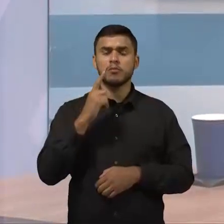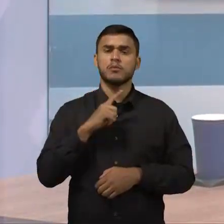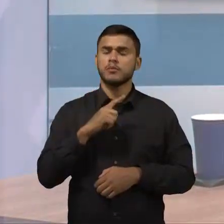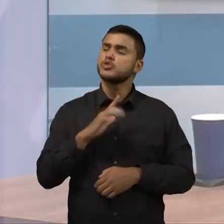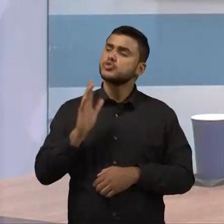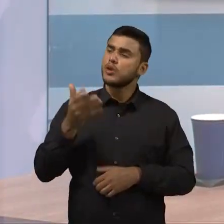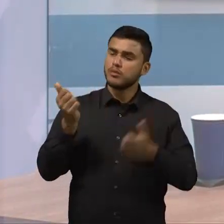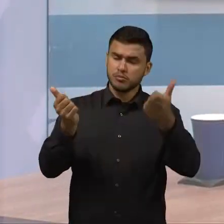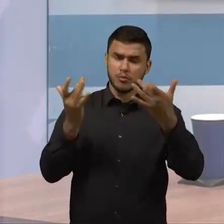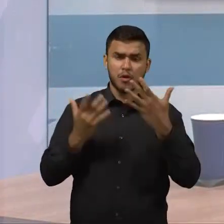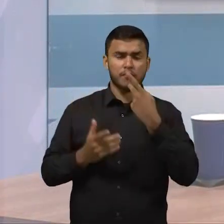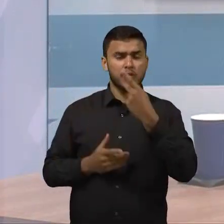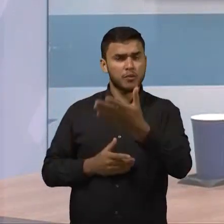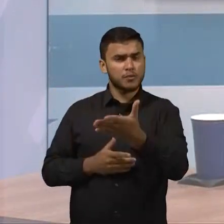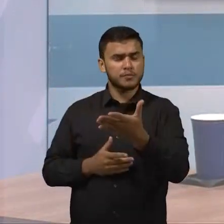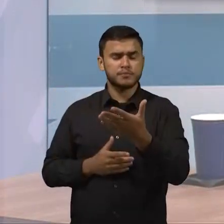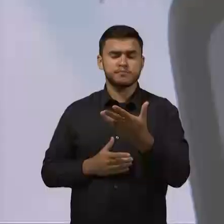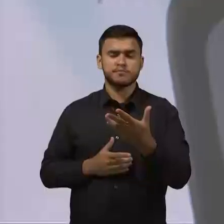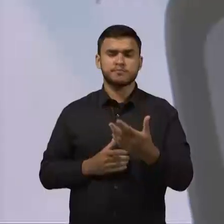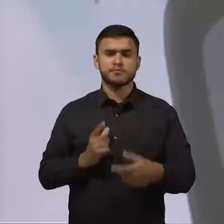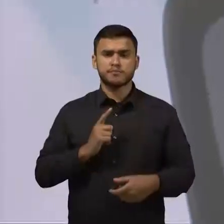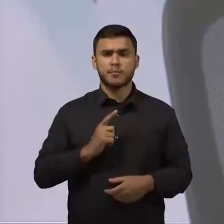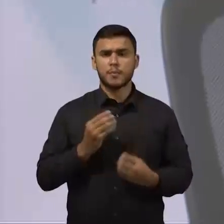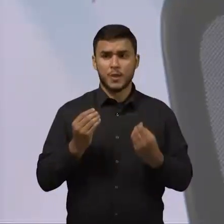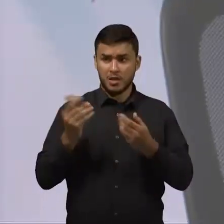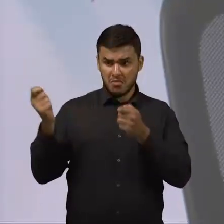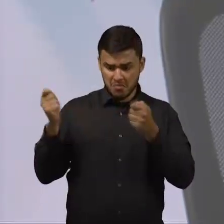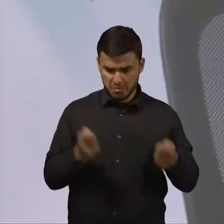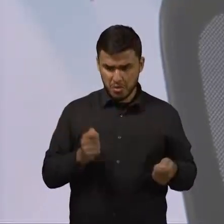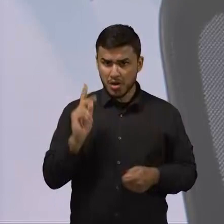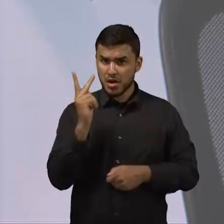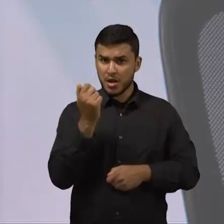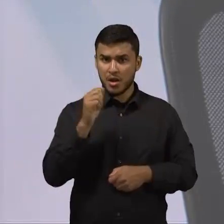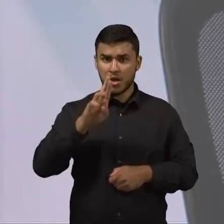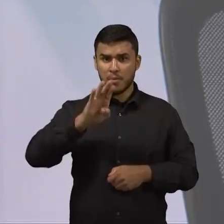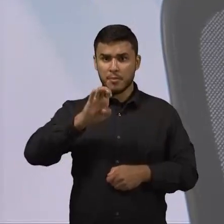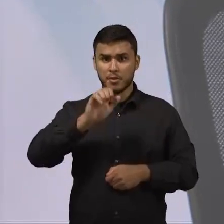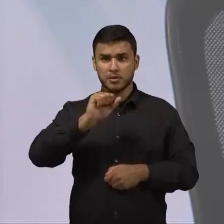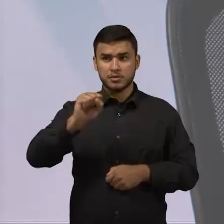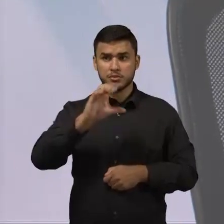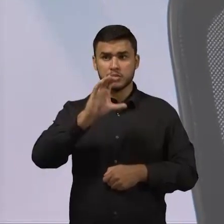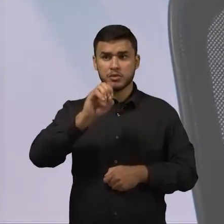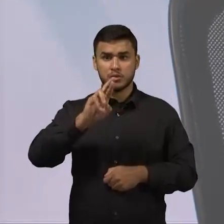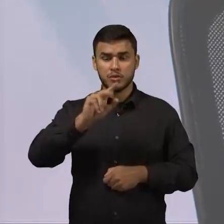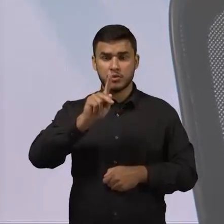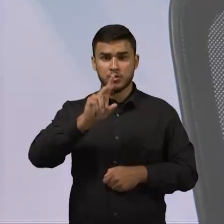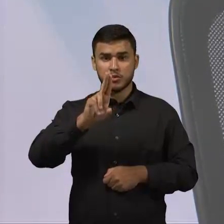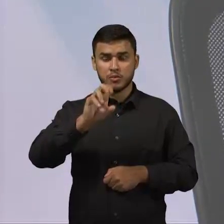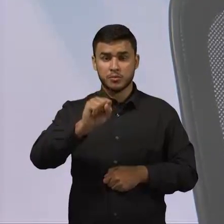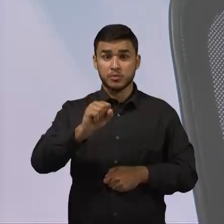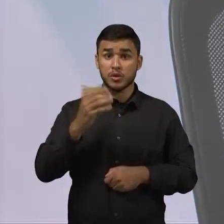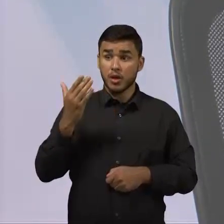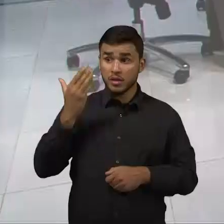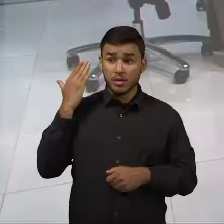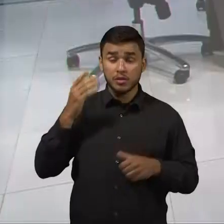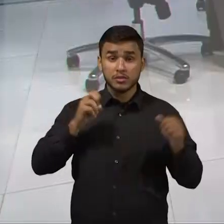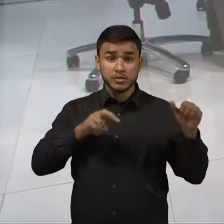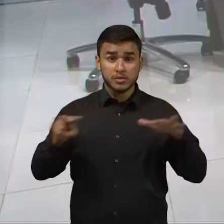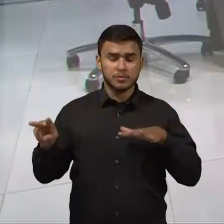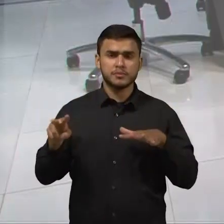sua competência em relação à apreciação de habeas corpus para a prisão de candidatos, somente na semana que